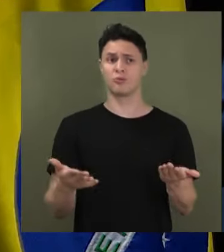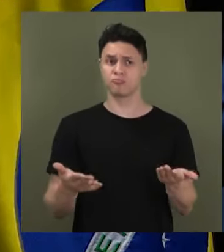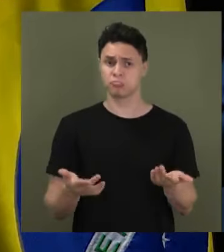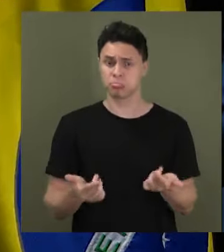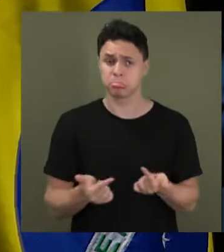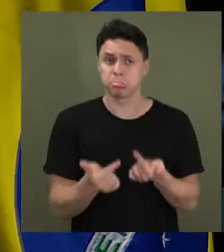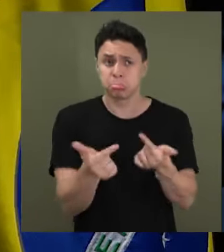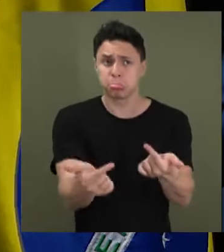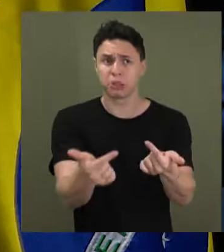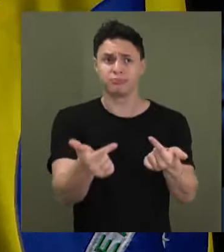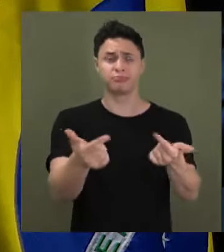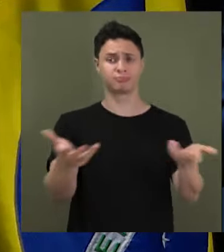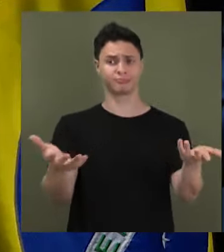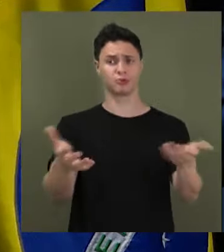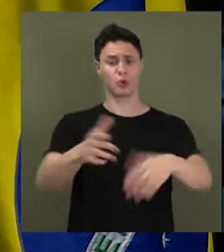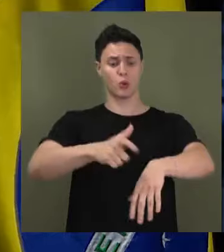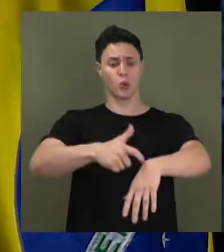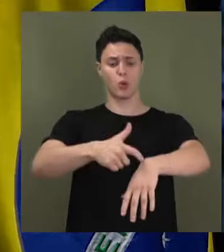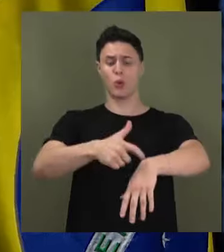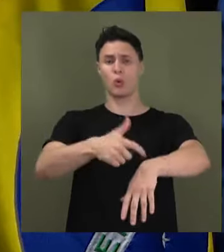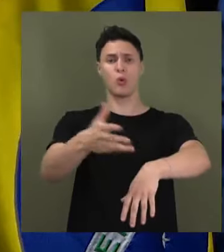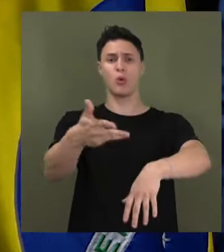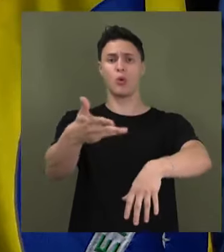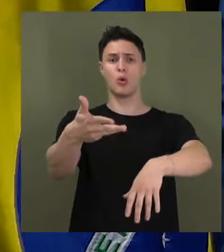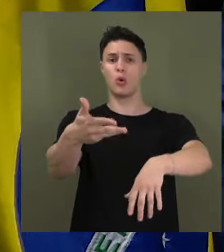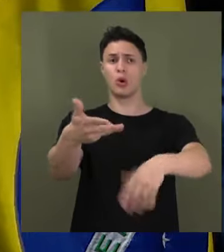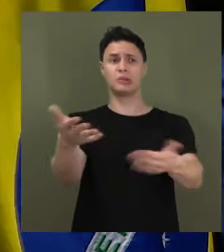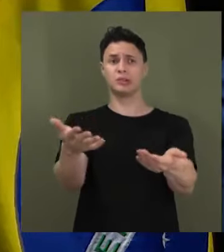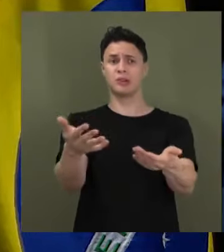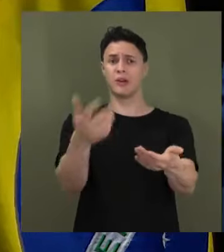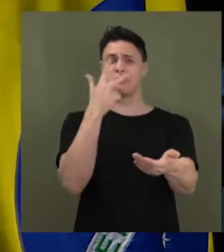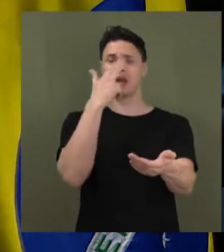se levantar, romper com essa omissão